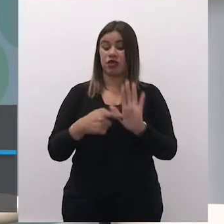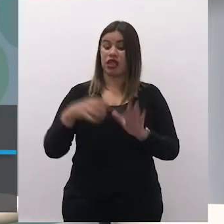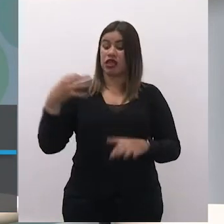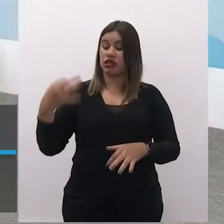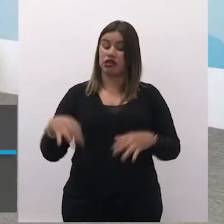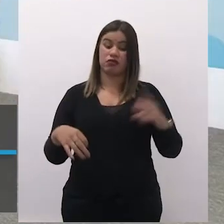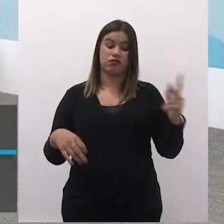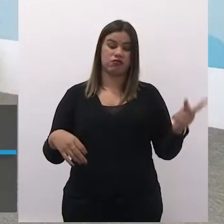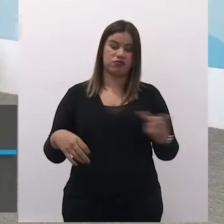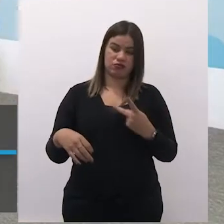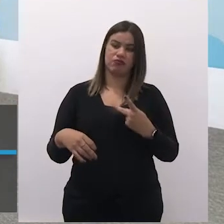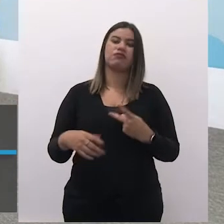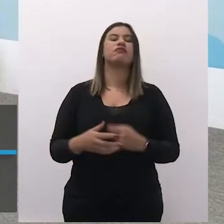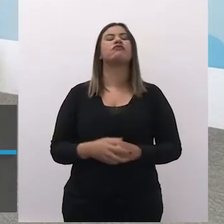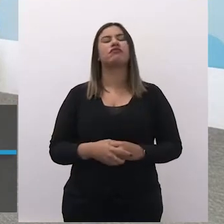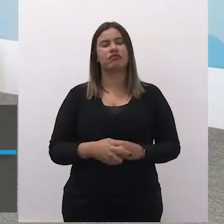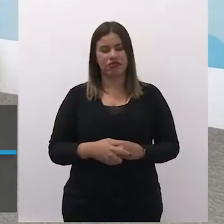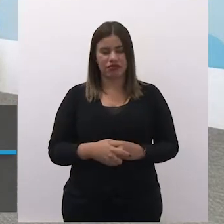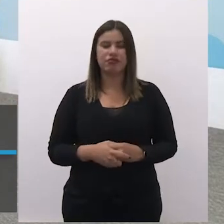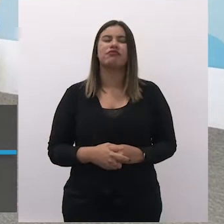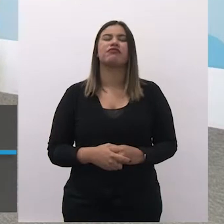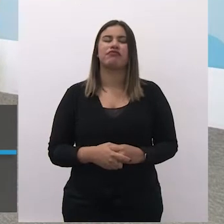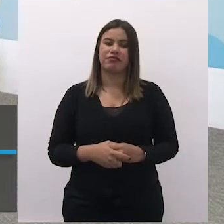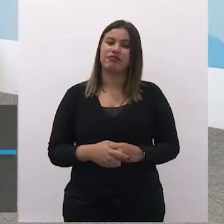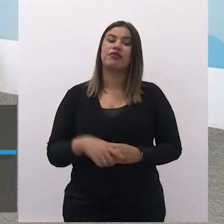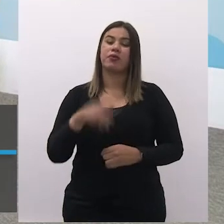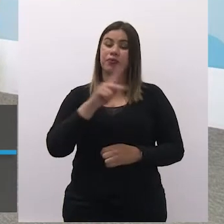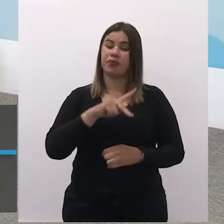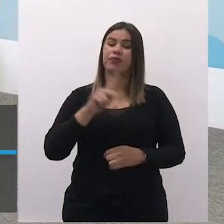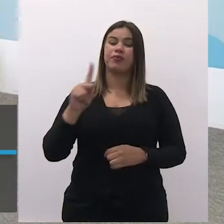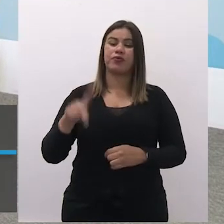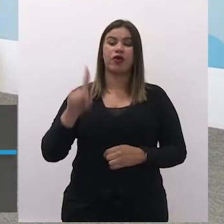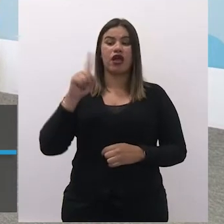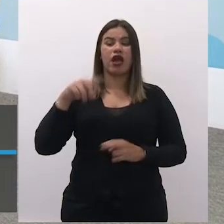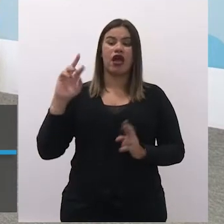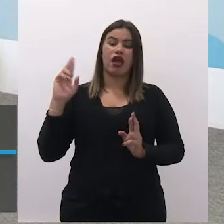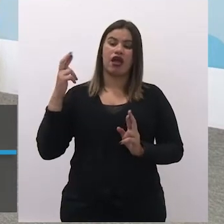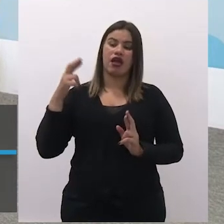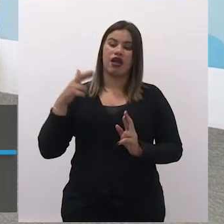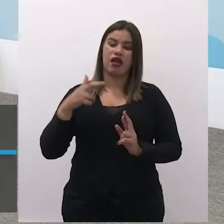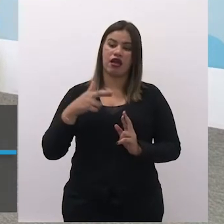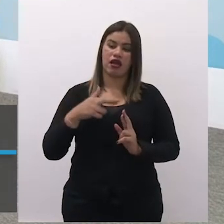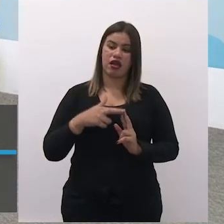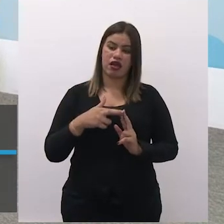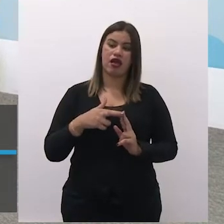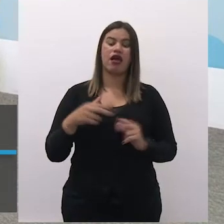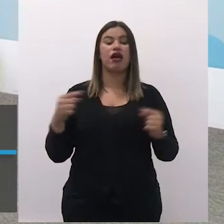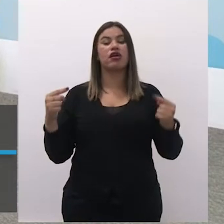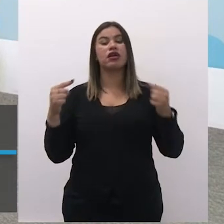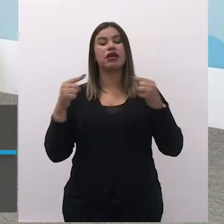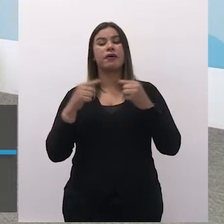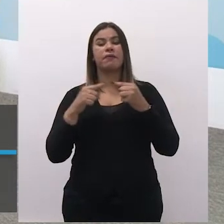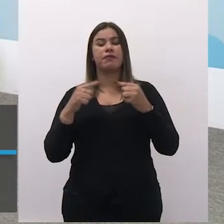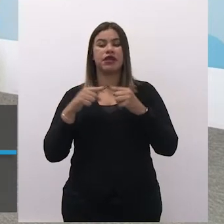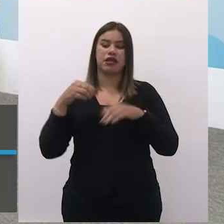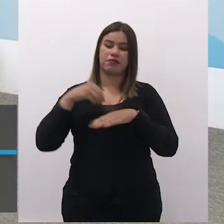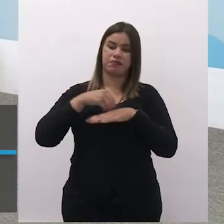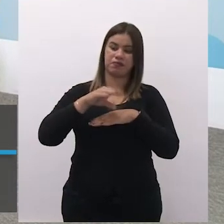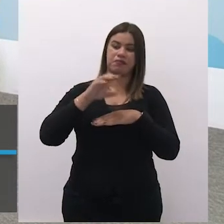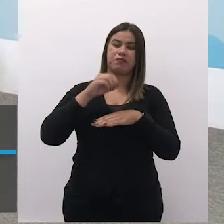Sem dúvida, é o momento em que o professor vira um referencial e ele entra numa postura de